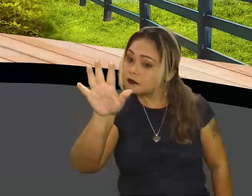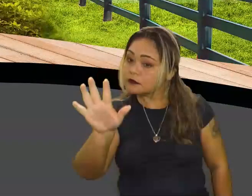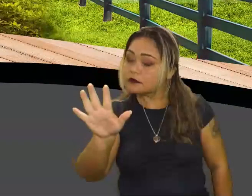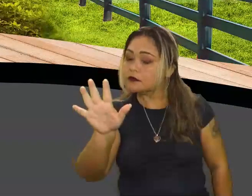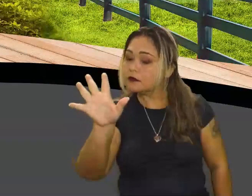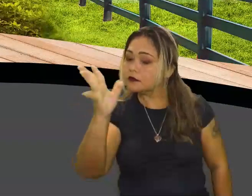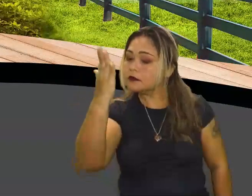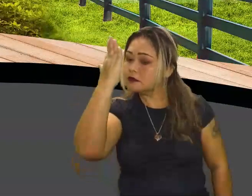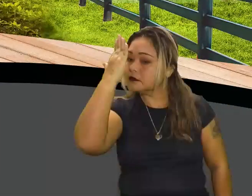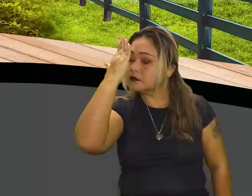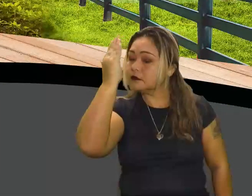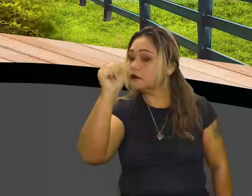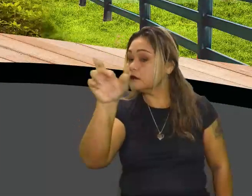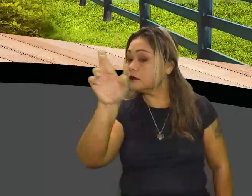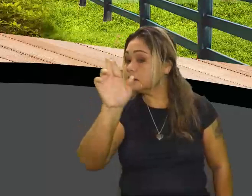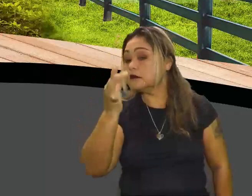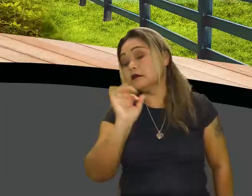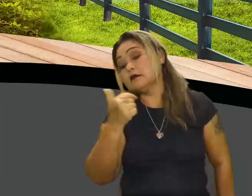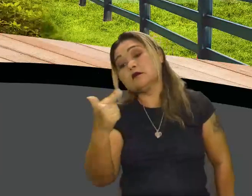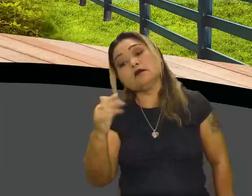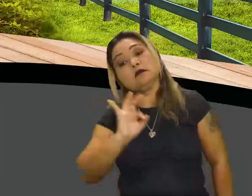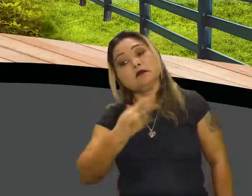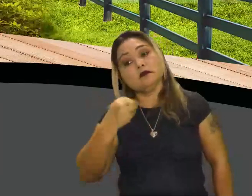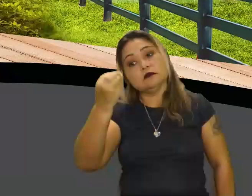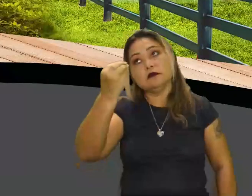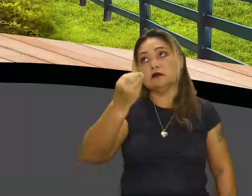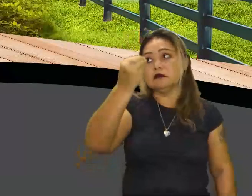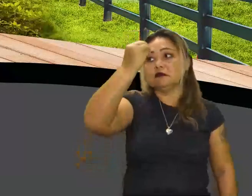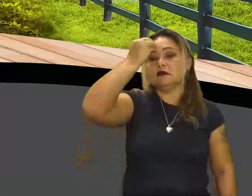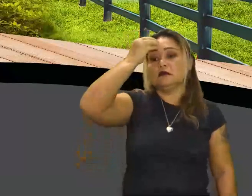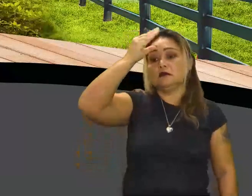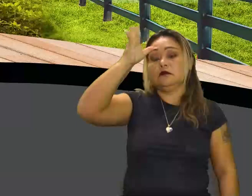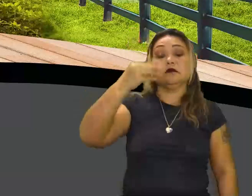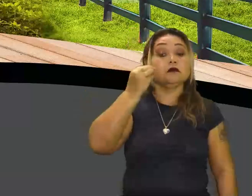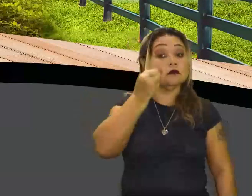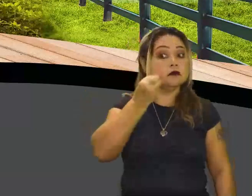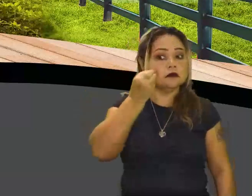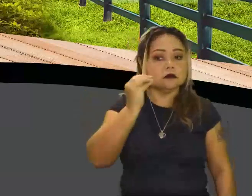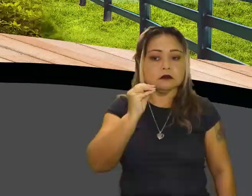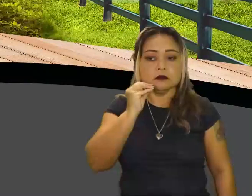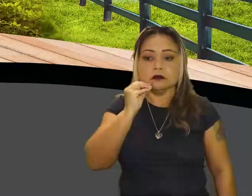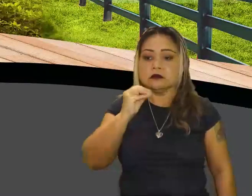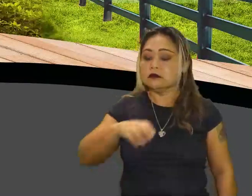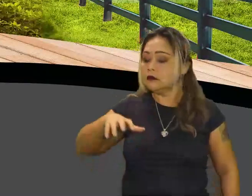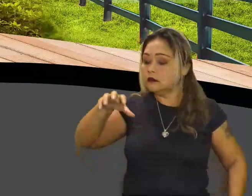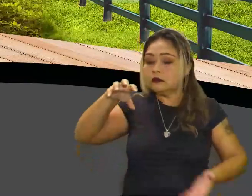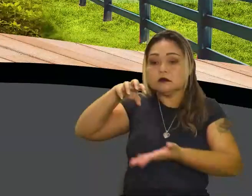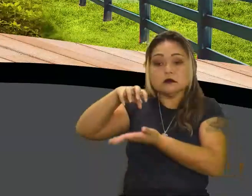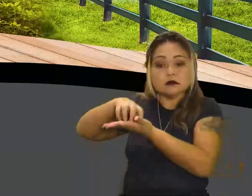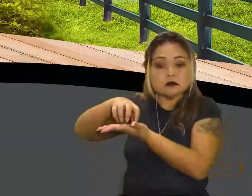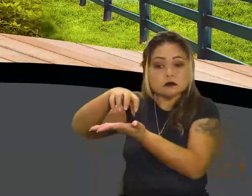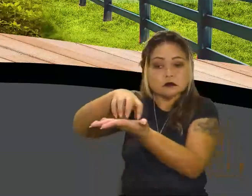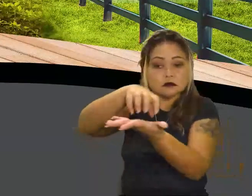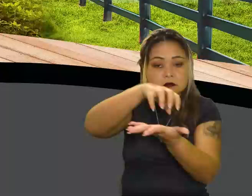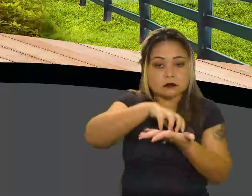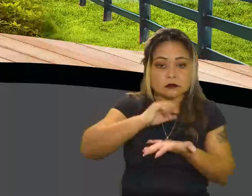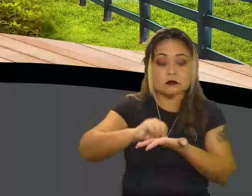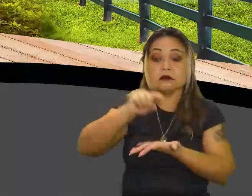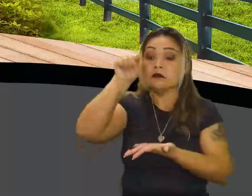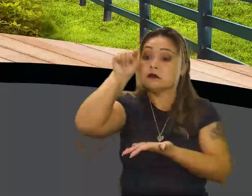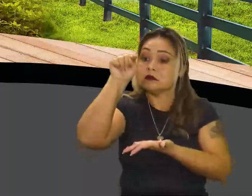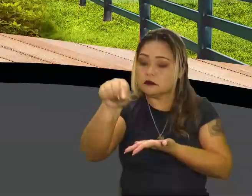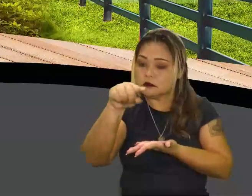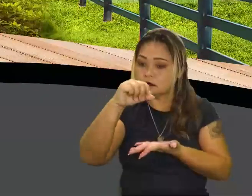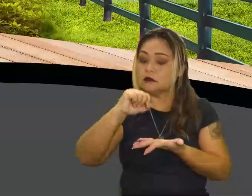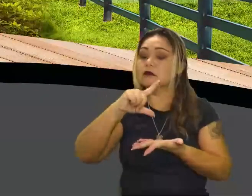ficar por dentro, para quem não tem esse conhecimento, essa vivência. Setorização, de novo, você